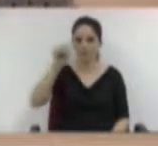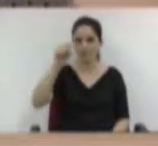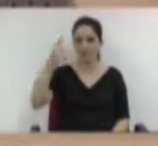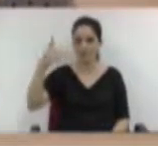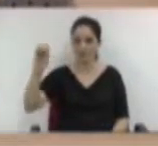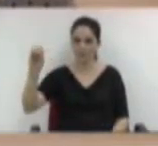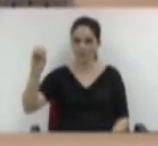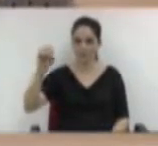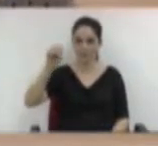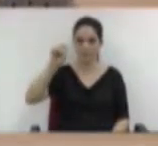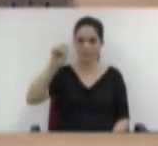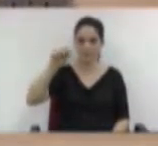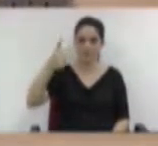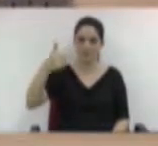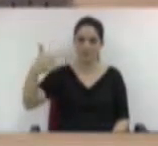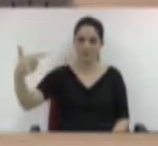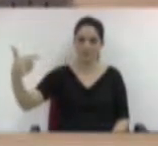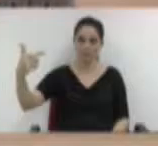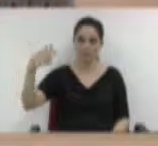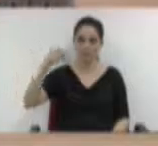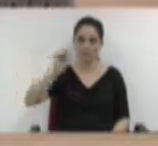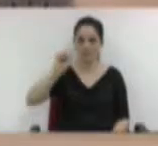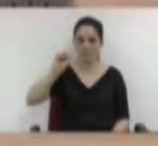810, 812,